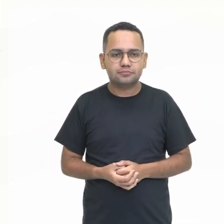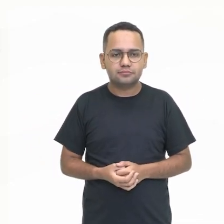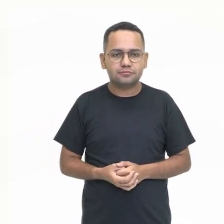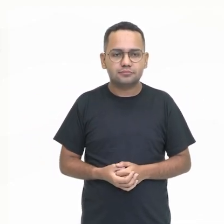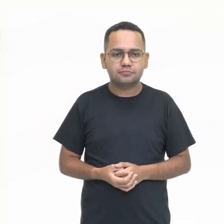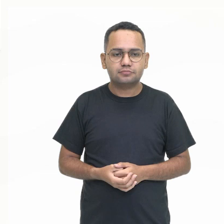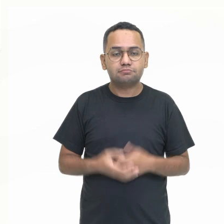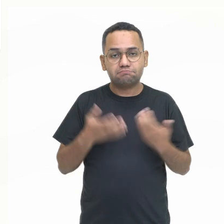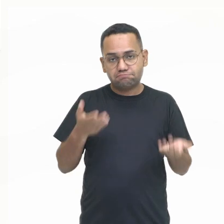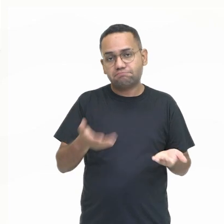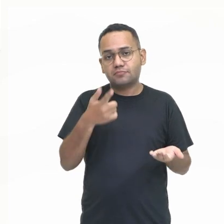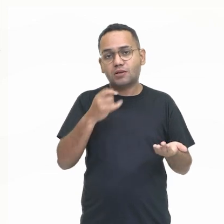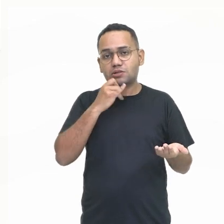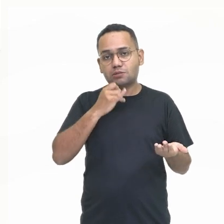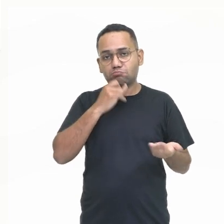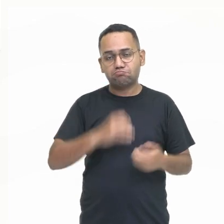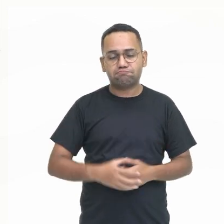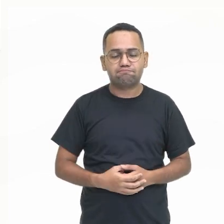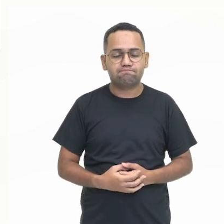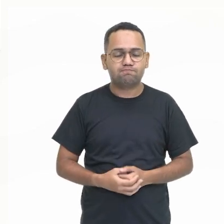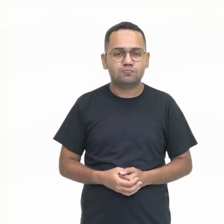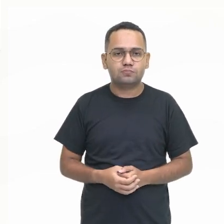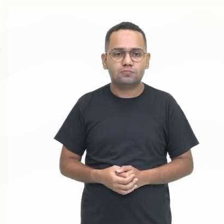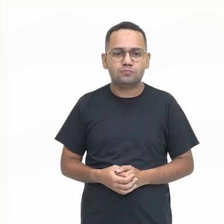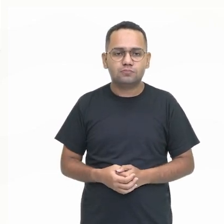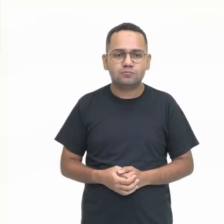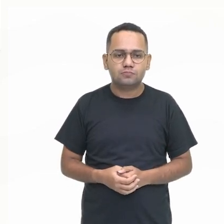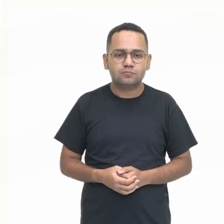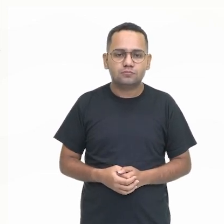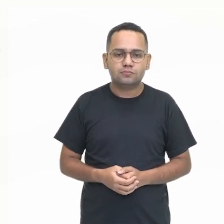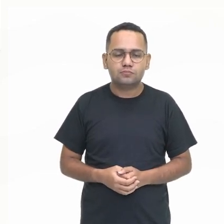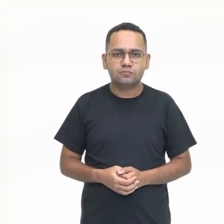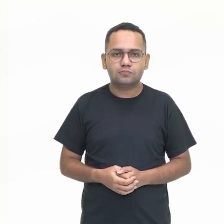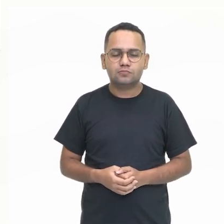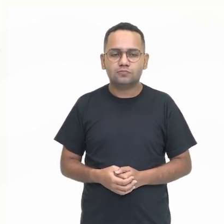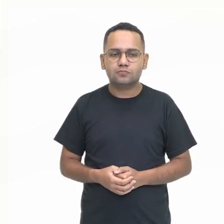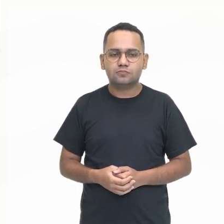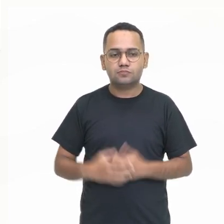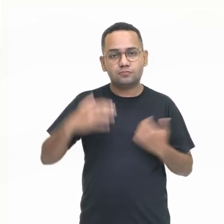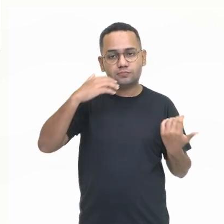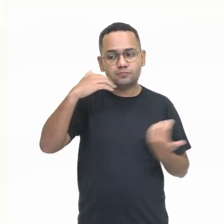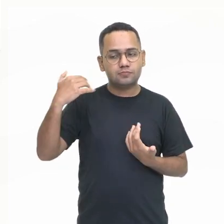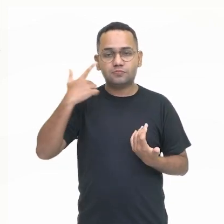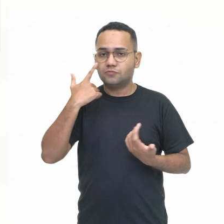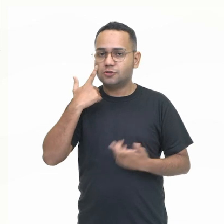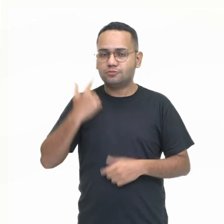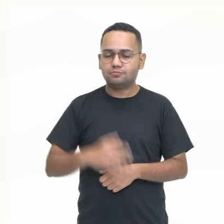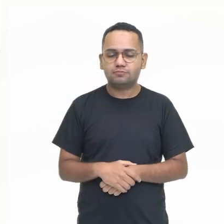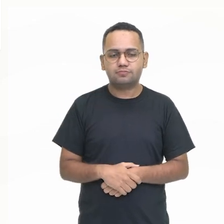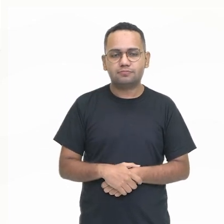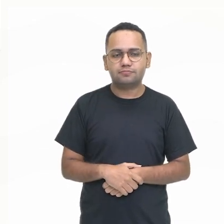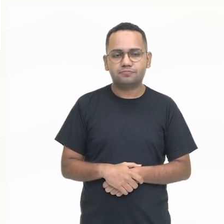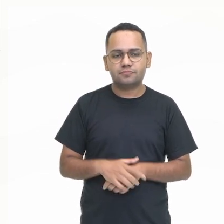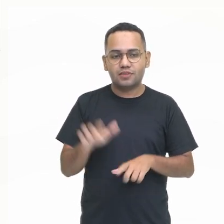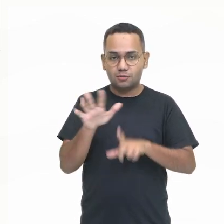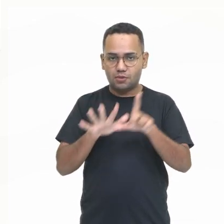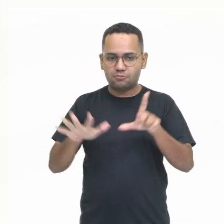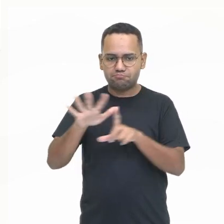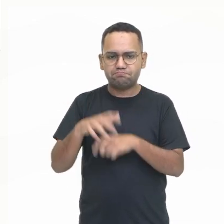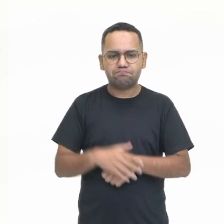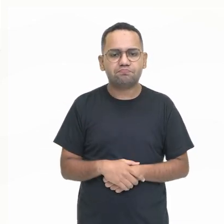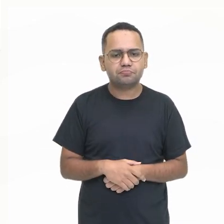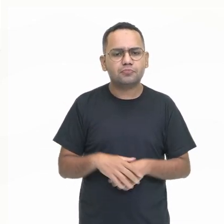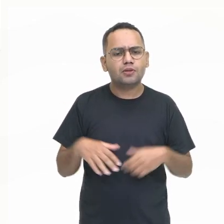a situação, o problema aí da água no reservatório. Tudo bem? Então, vejam só aqui. Ó. Quais as